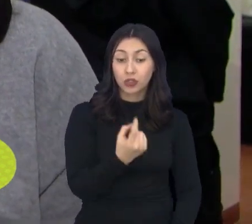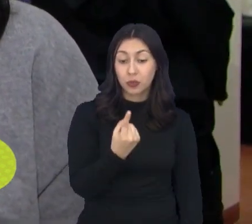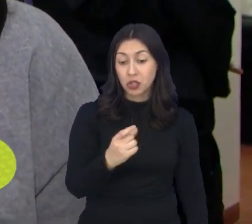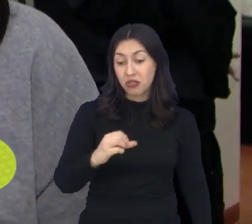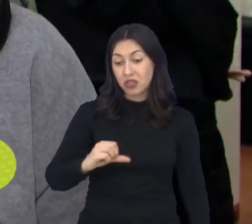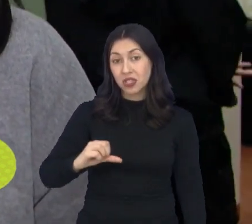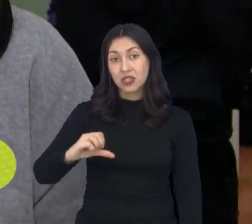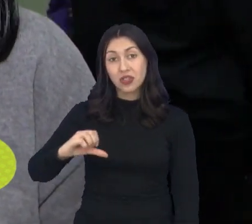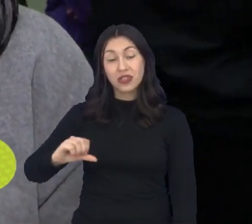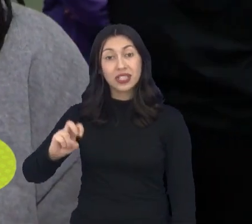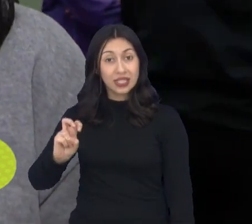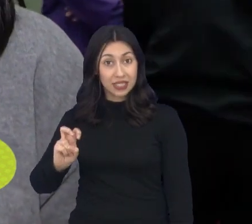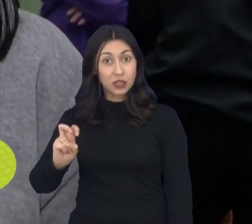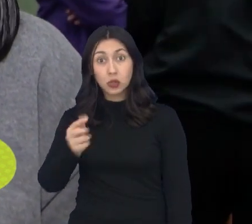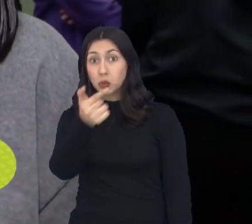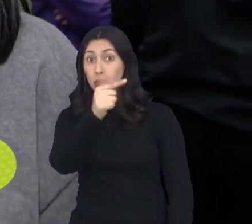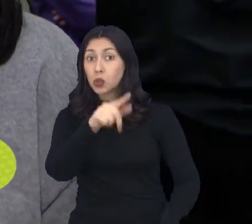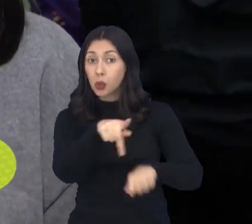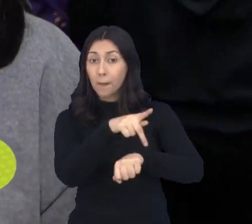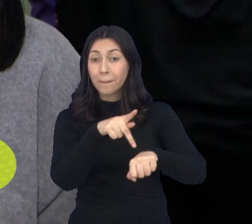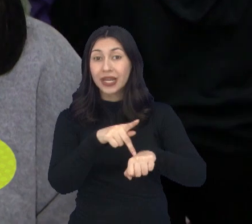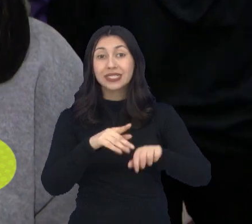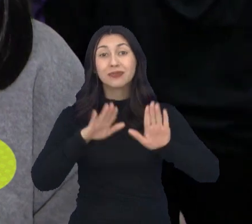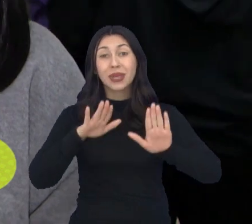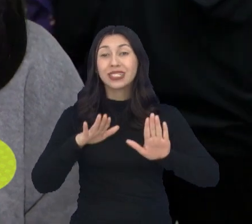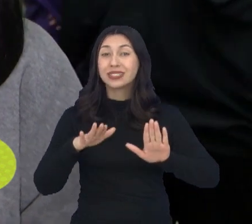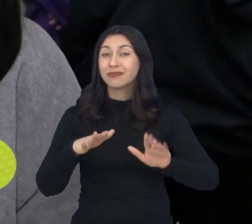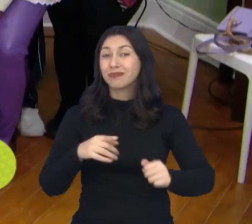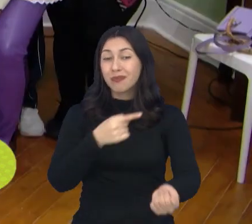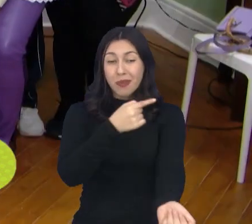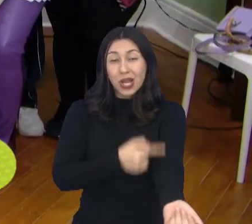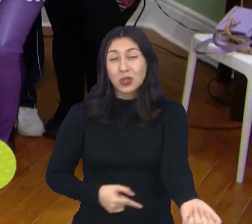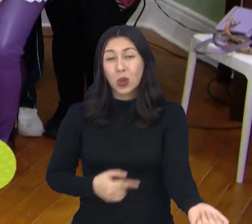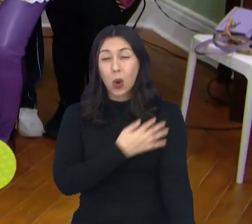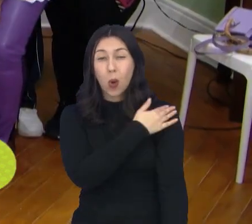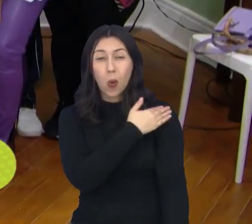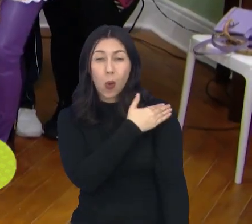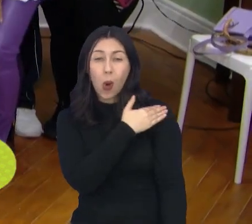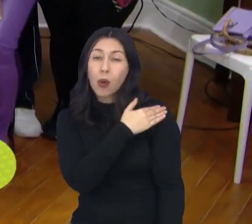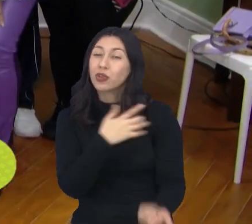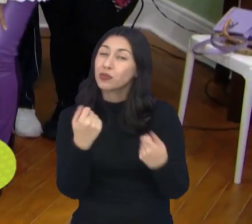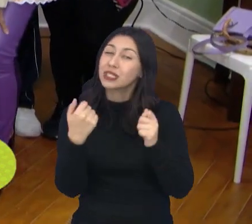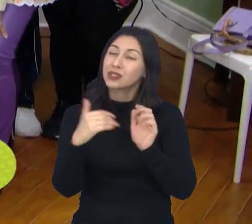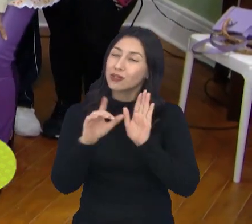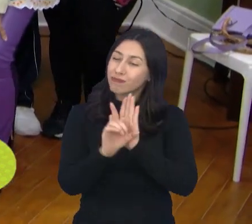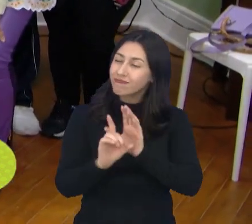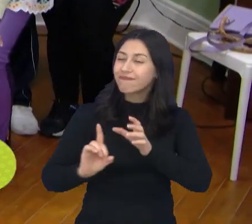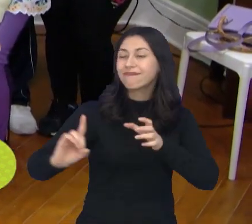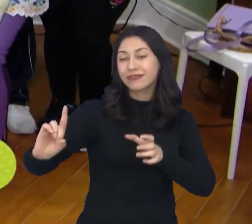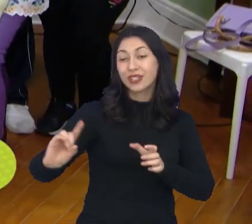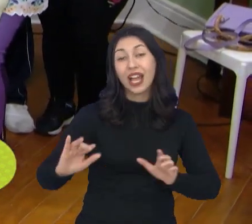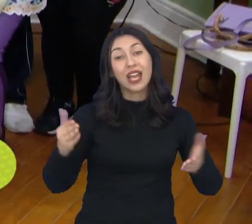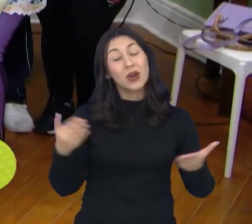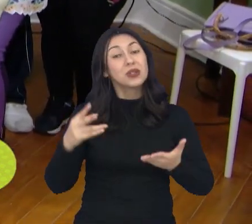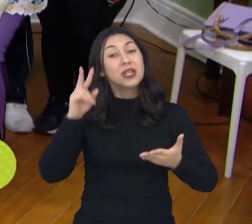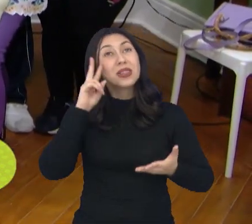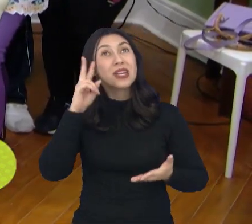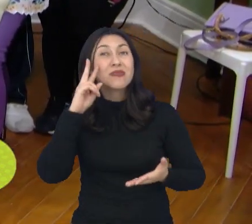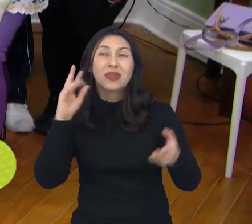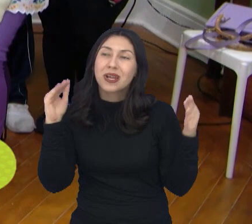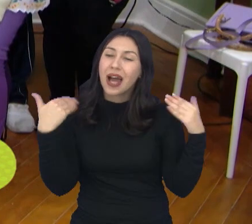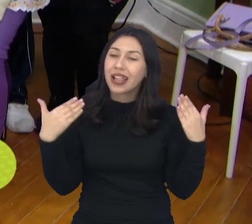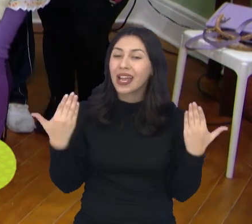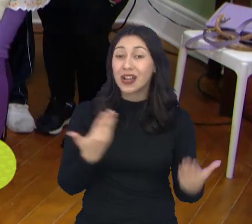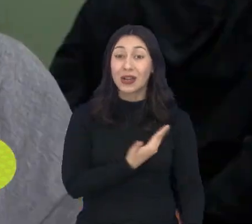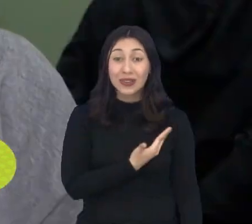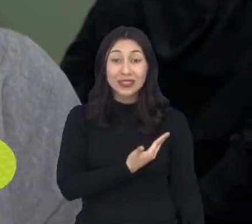1995, na Suécia, mas foi cortada por uma lesão no ombro. Lembranças que ela reviveu em um encontro alegre com as